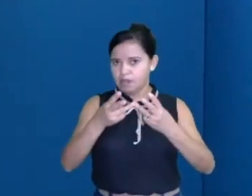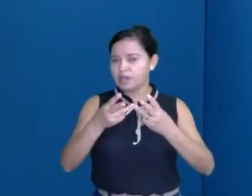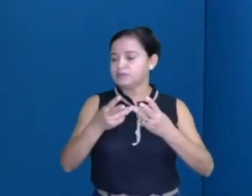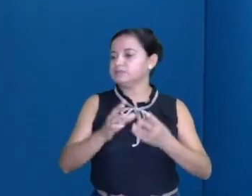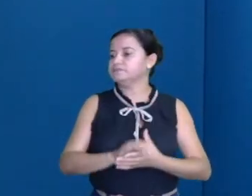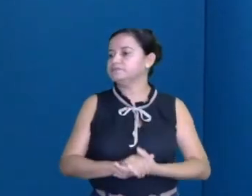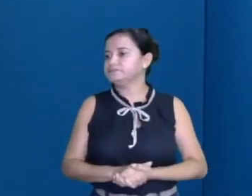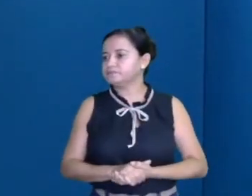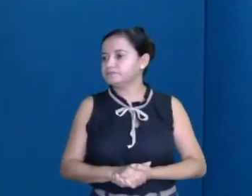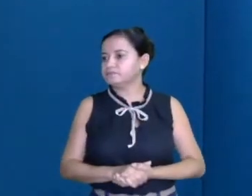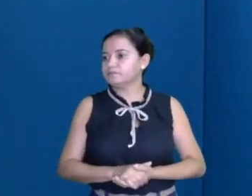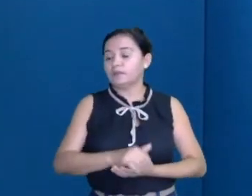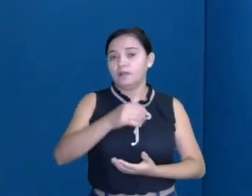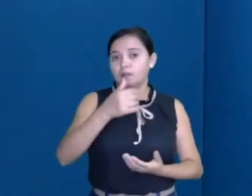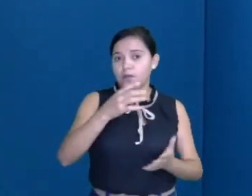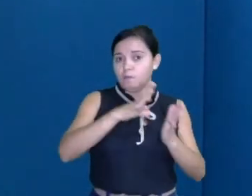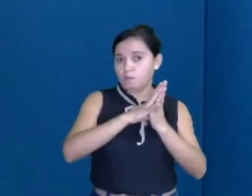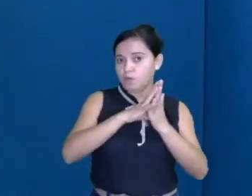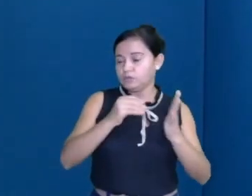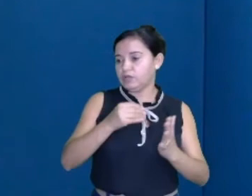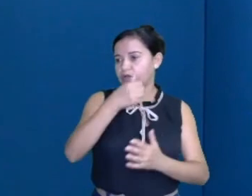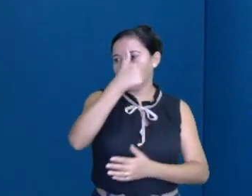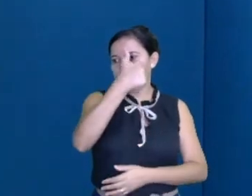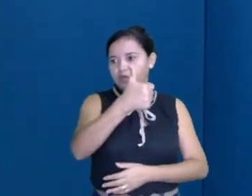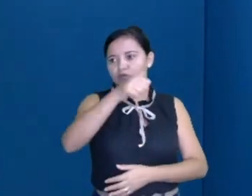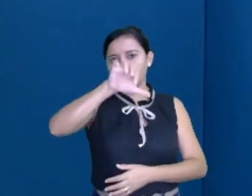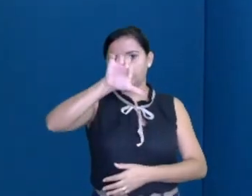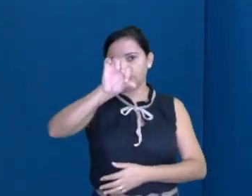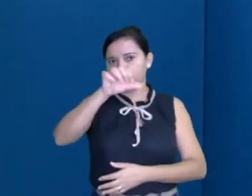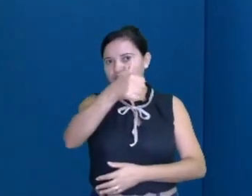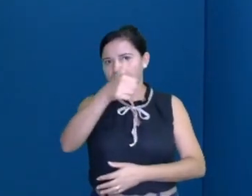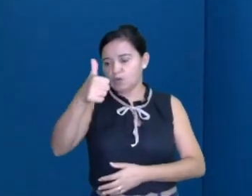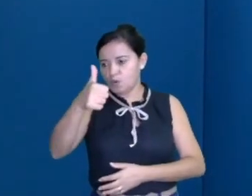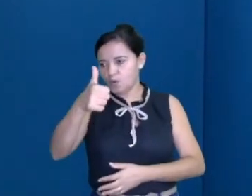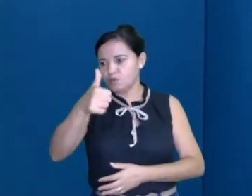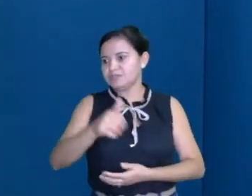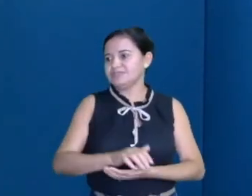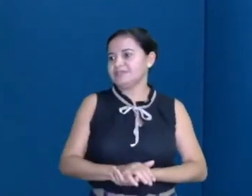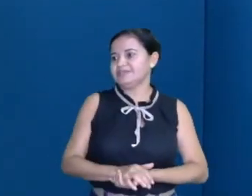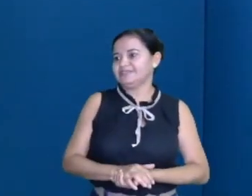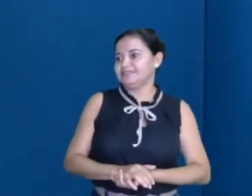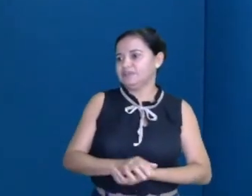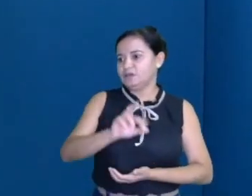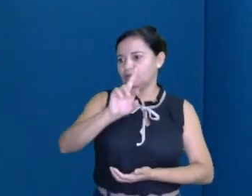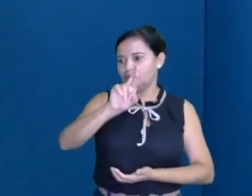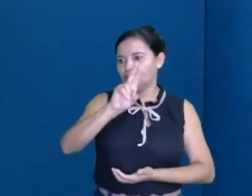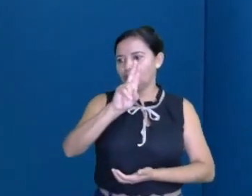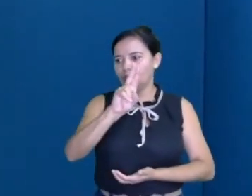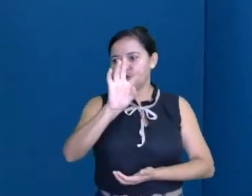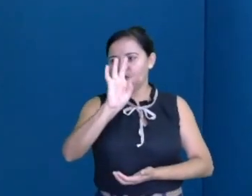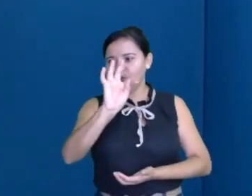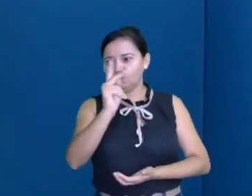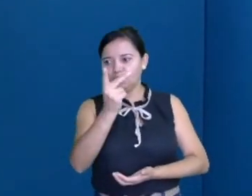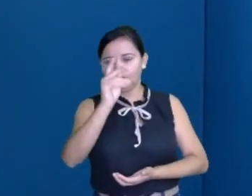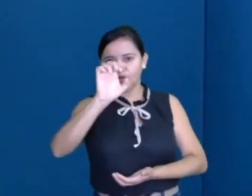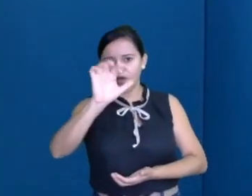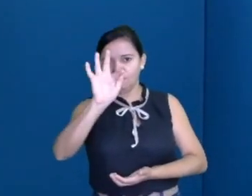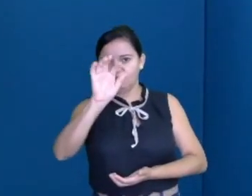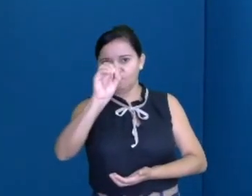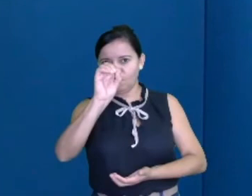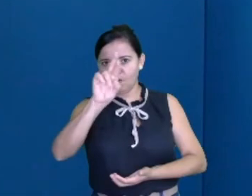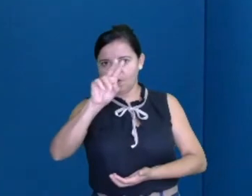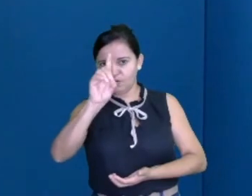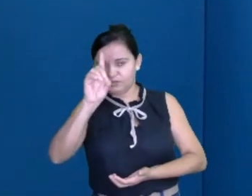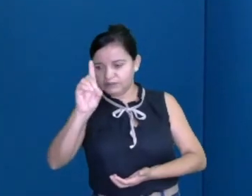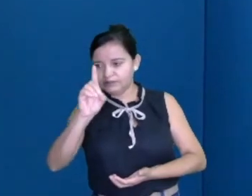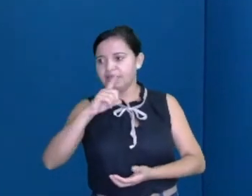indivisível. Já quando eu pego já o modelo de 1911, que é o modelo de Rutherford, você já vai ter o quê? Ó? O núcleo, você vai ter a